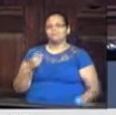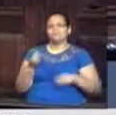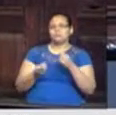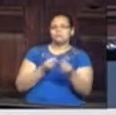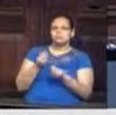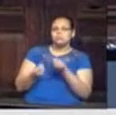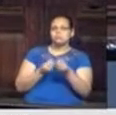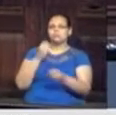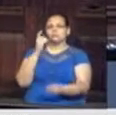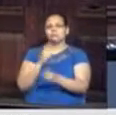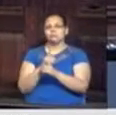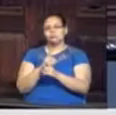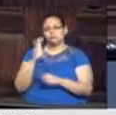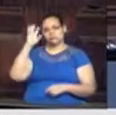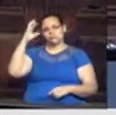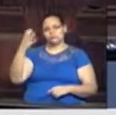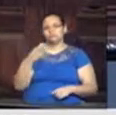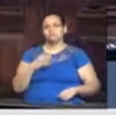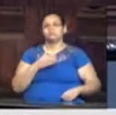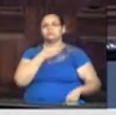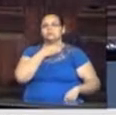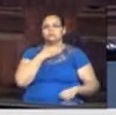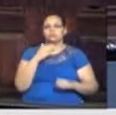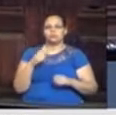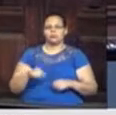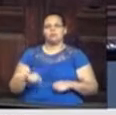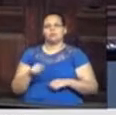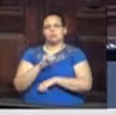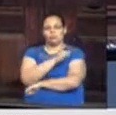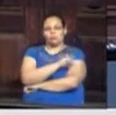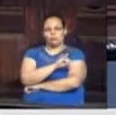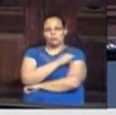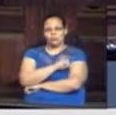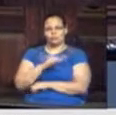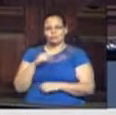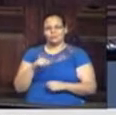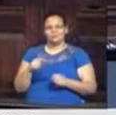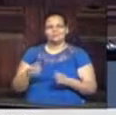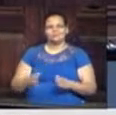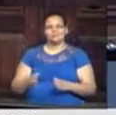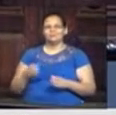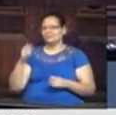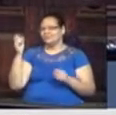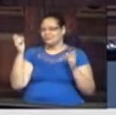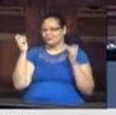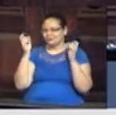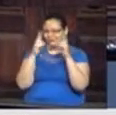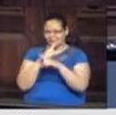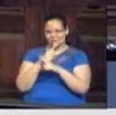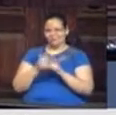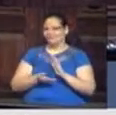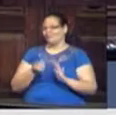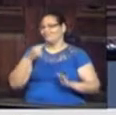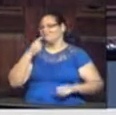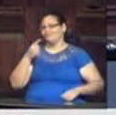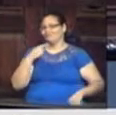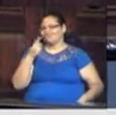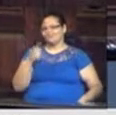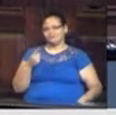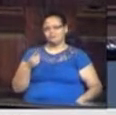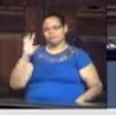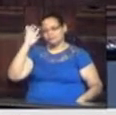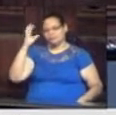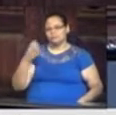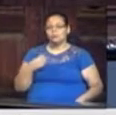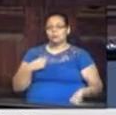as soluções para a crise, para retirar o Rio de Janeiro do buraco em que ele se encontra. Por isso, é